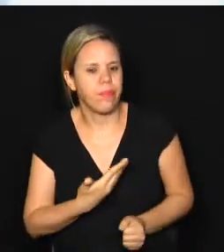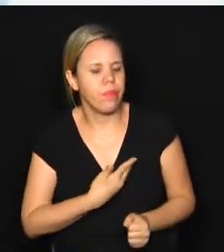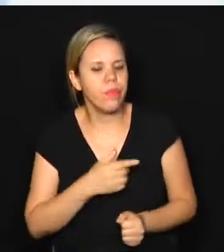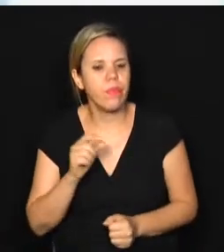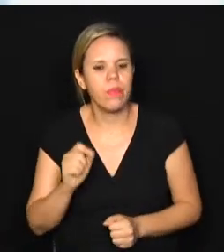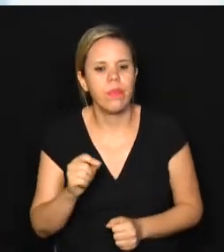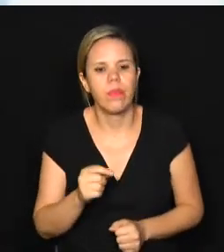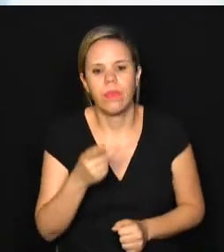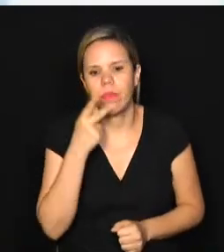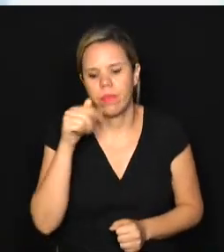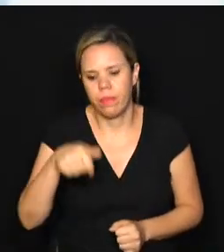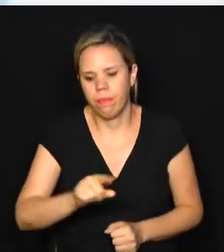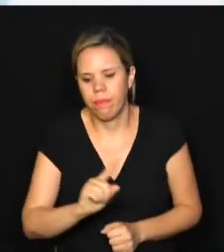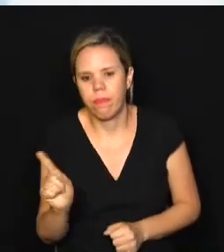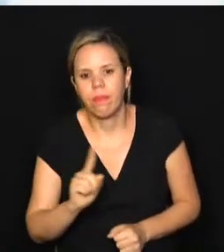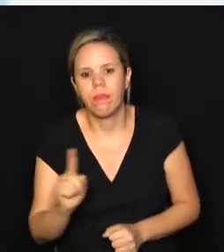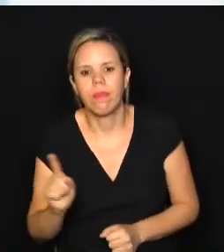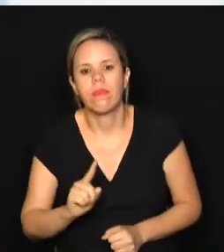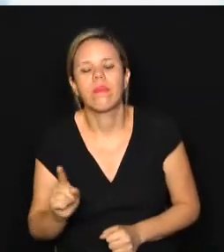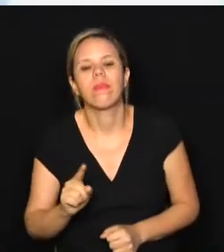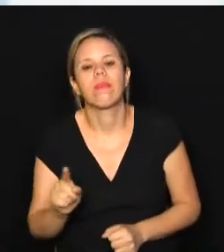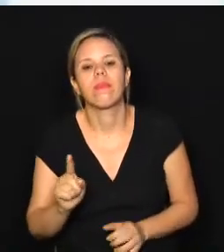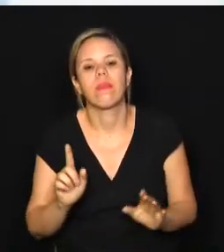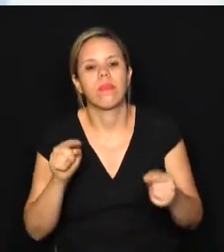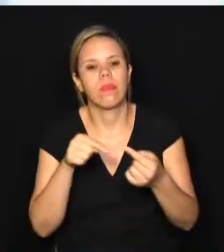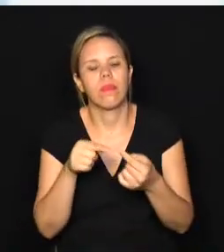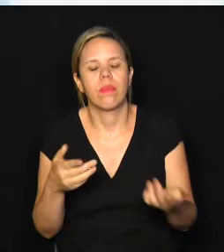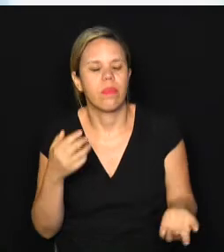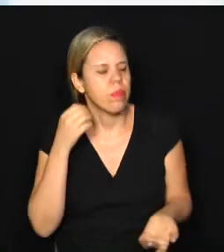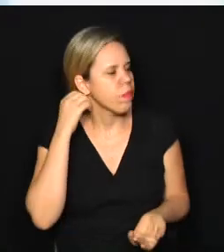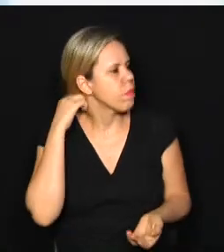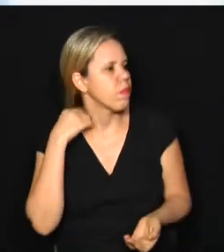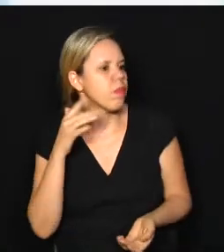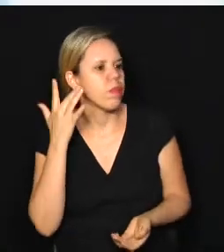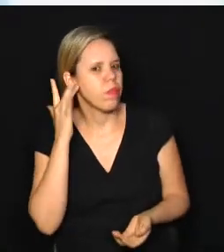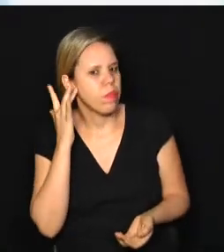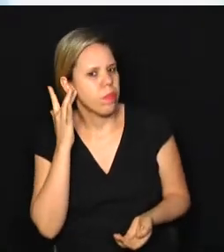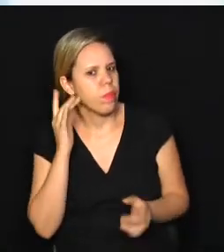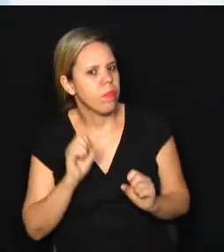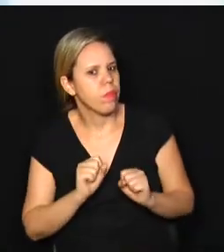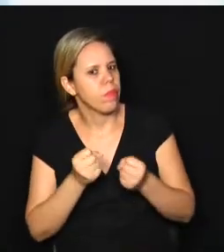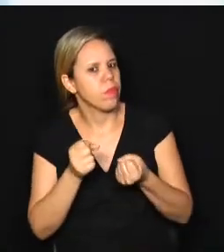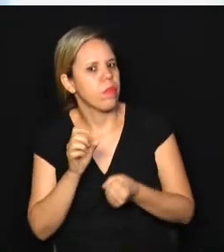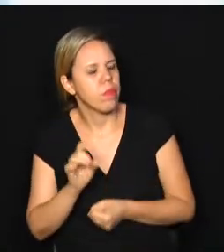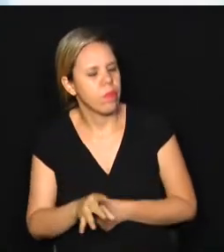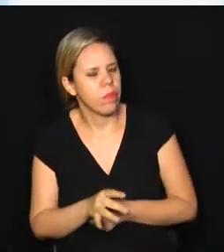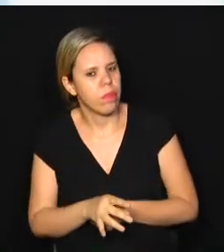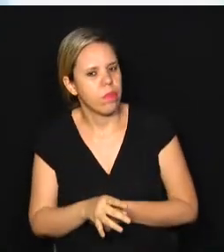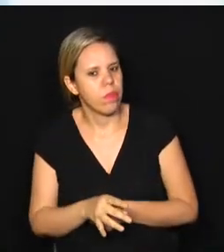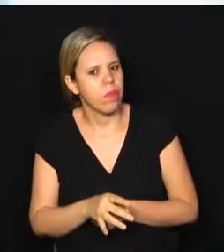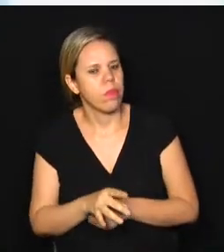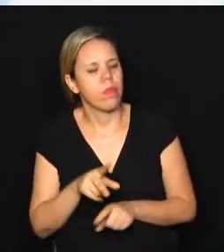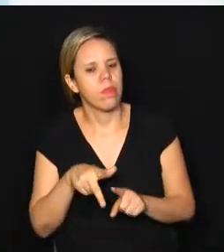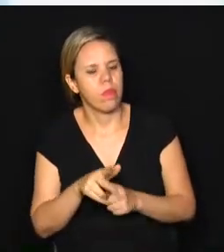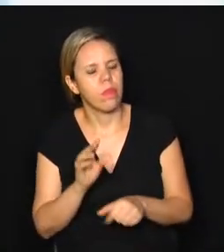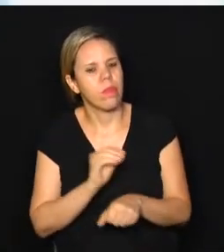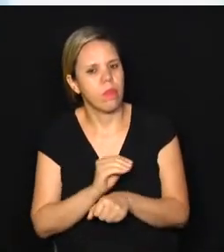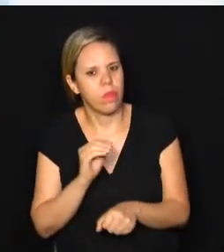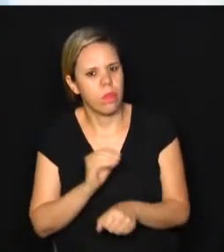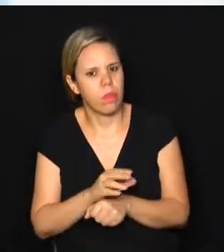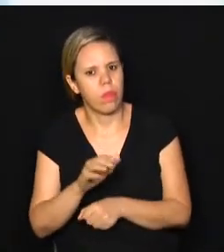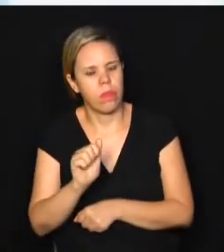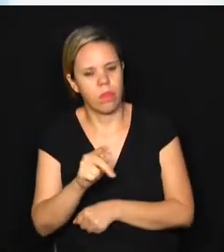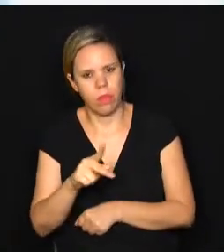tem que falar aqui não. E aí, nesse sentido, o que eu acho que a gente tem que defender é não só a manutenção da APA e